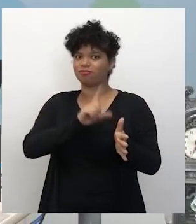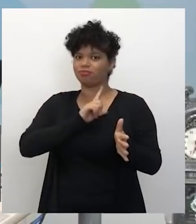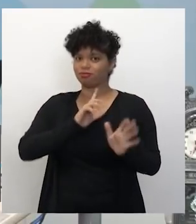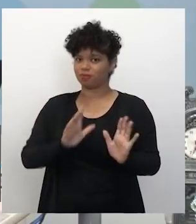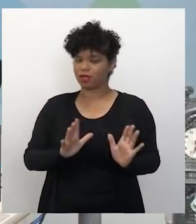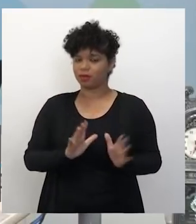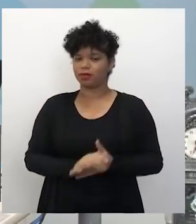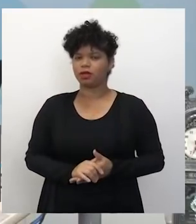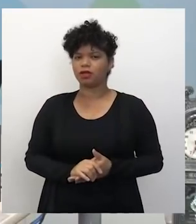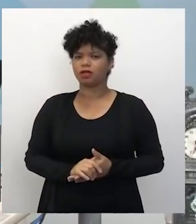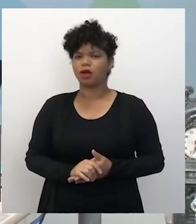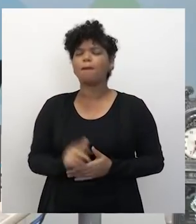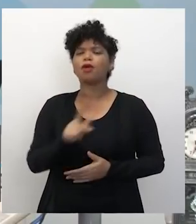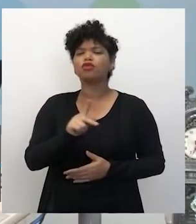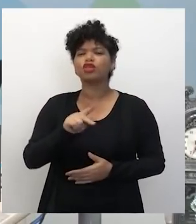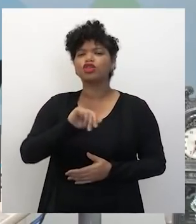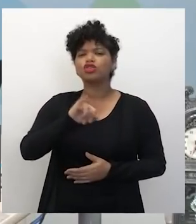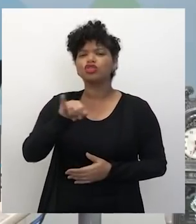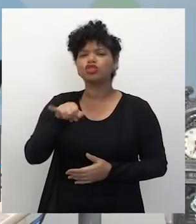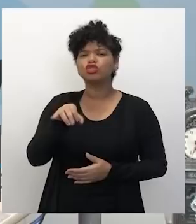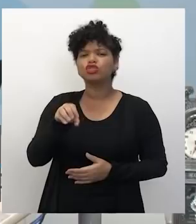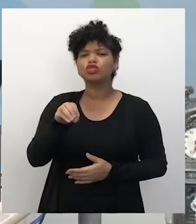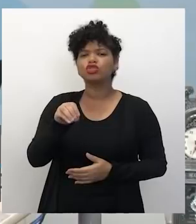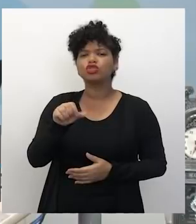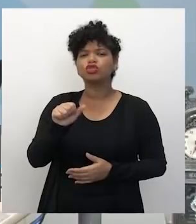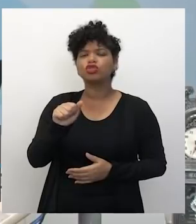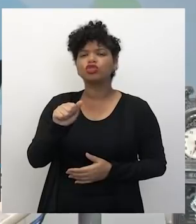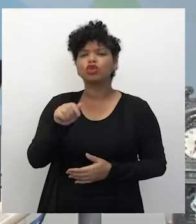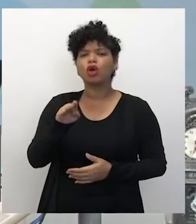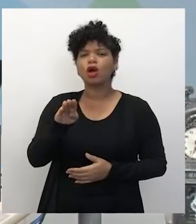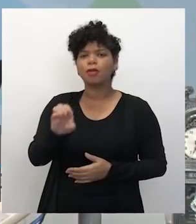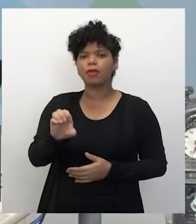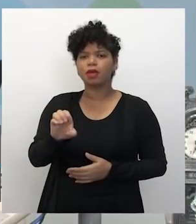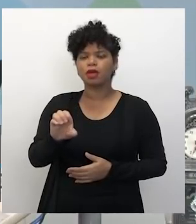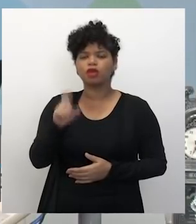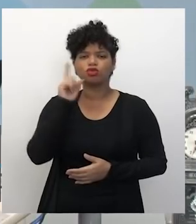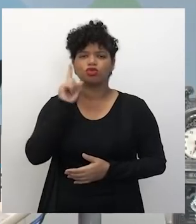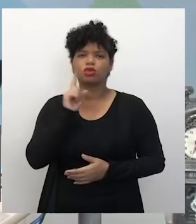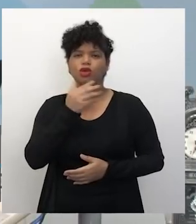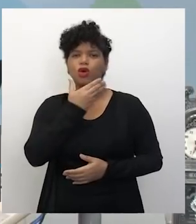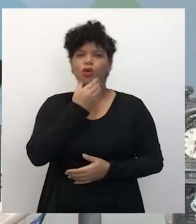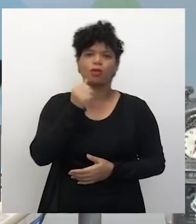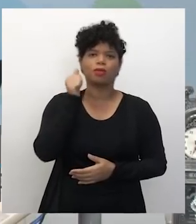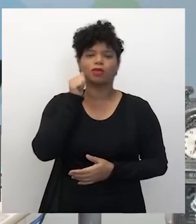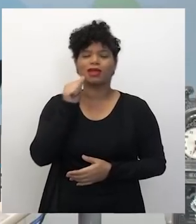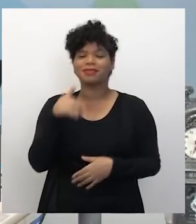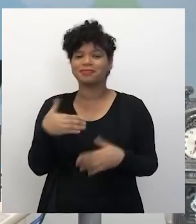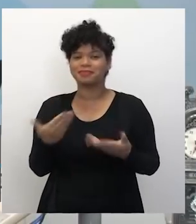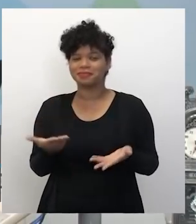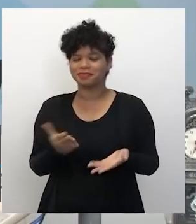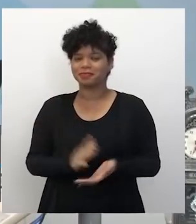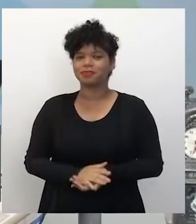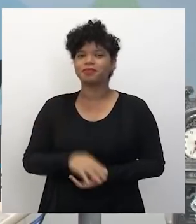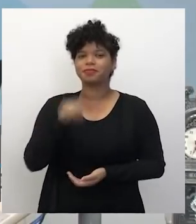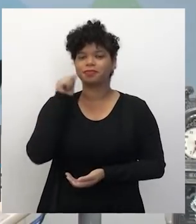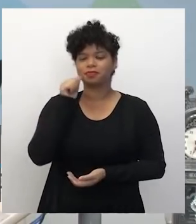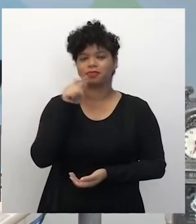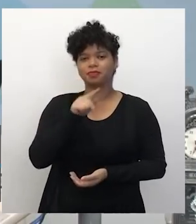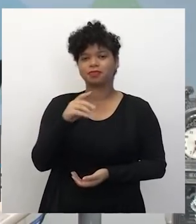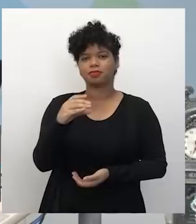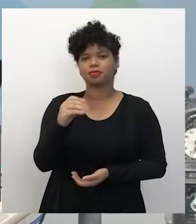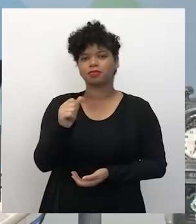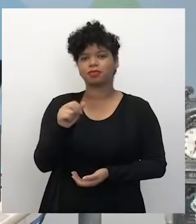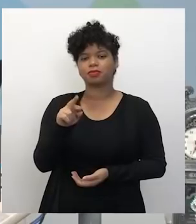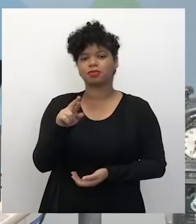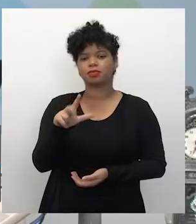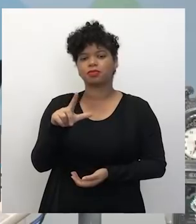Projoab. Ou o Pro, né? Não sei se é A ou O. A Pro Carla colocou, bom dia a todos.